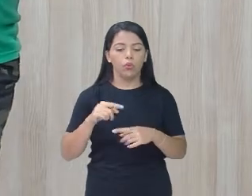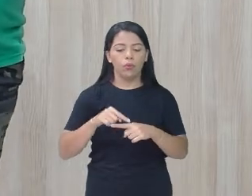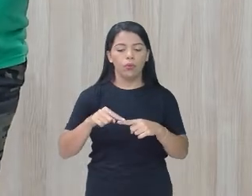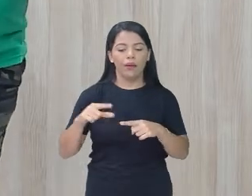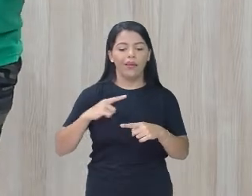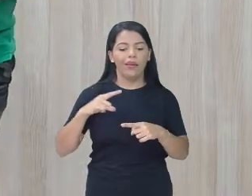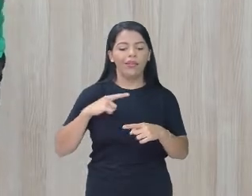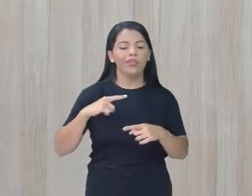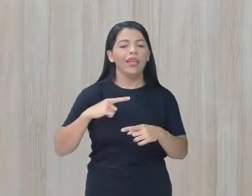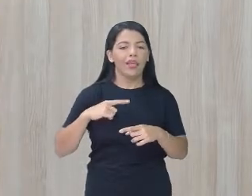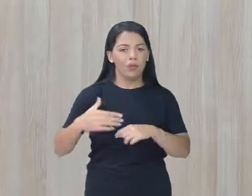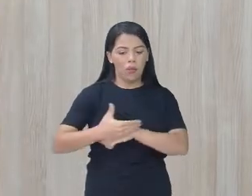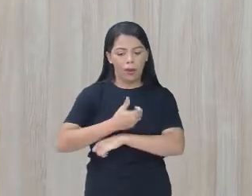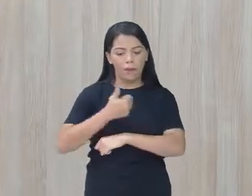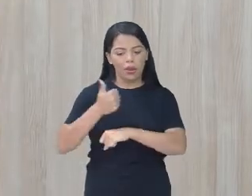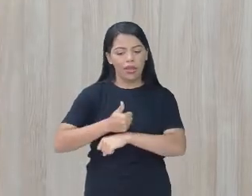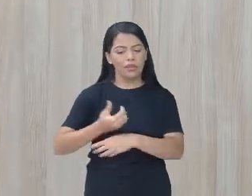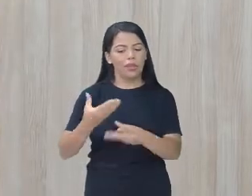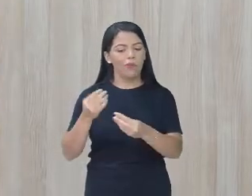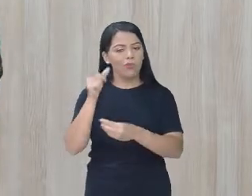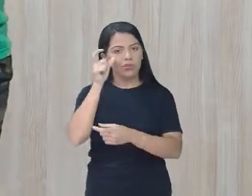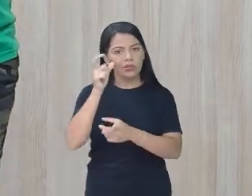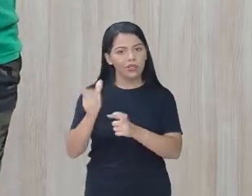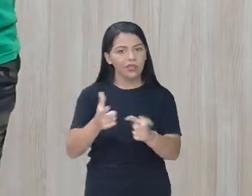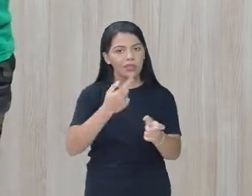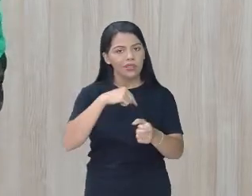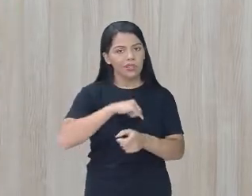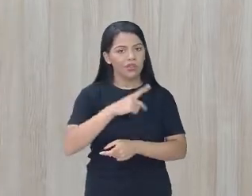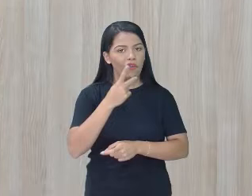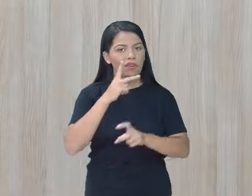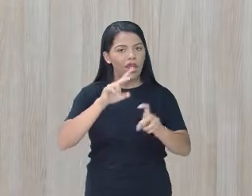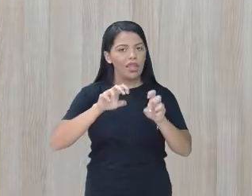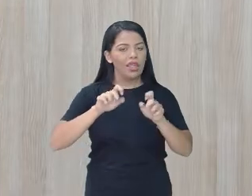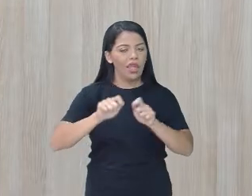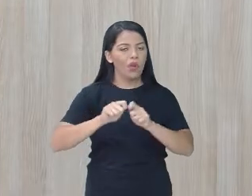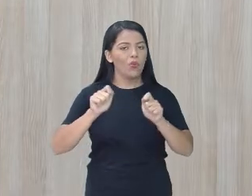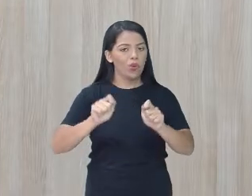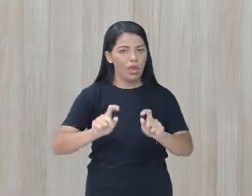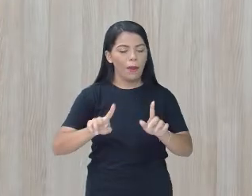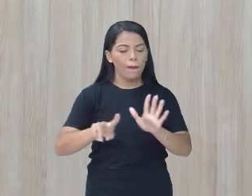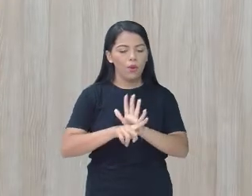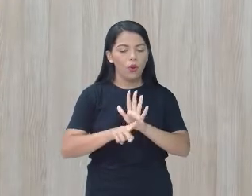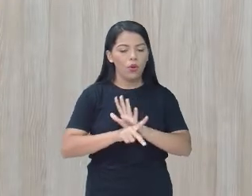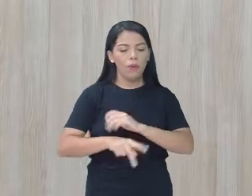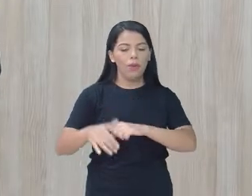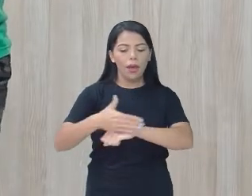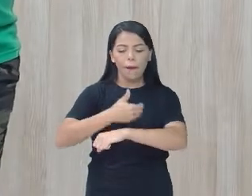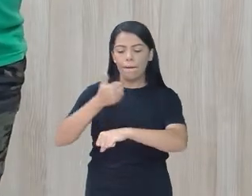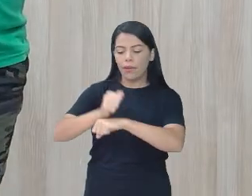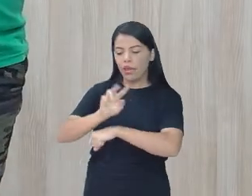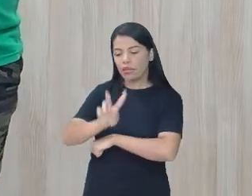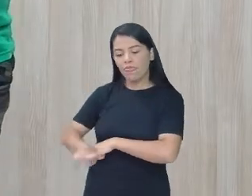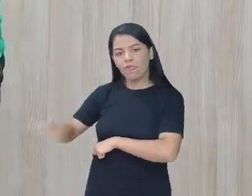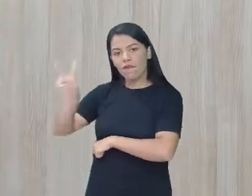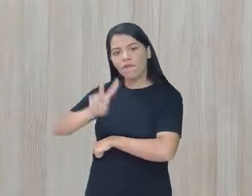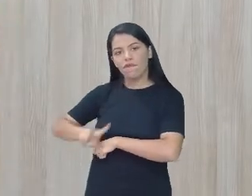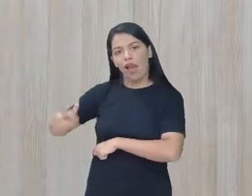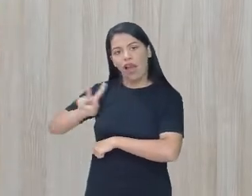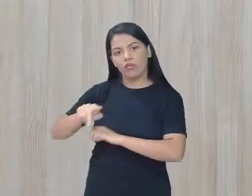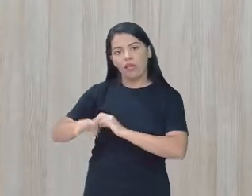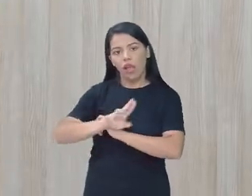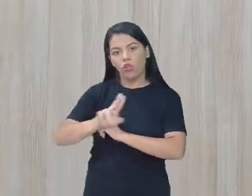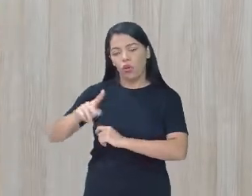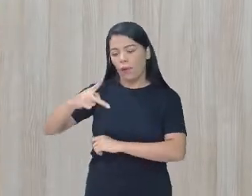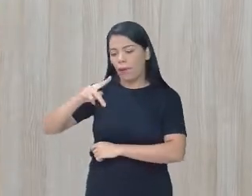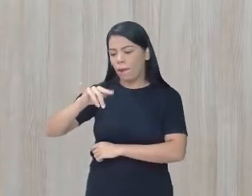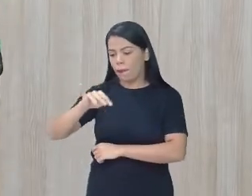uma praça bem interessante, que a gente vai falar dela aqui, que é a Praça da Várzea. A praça, né, para quem não conhece, a Praça Pinto